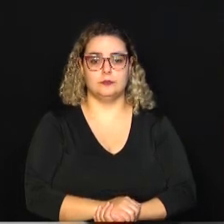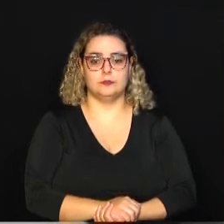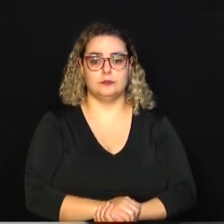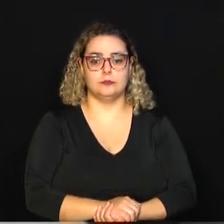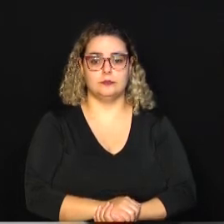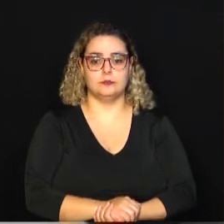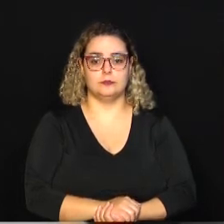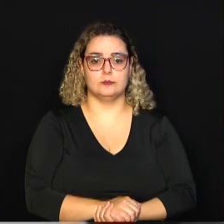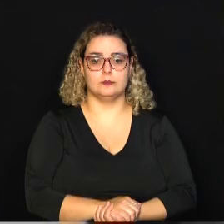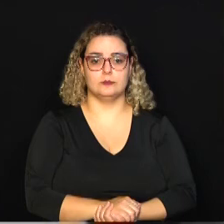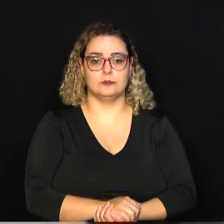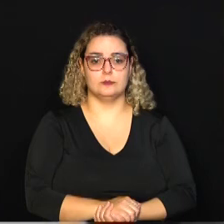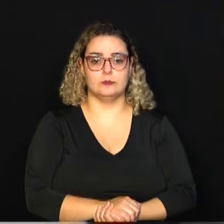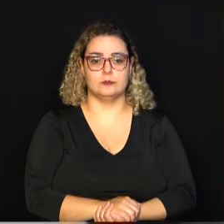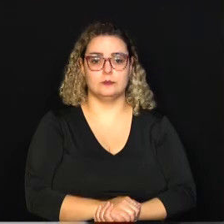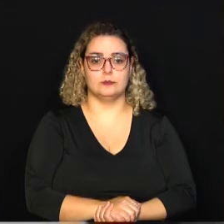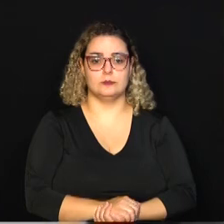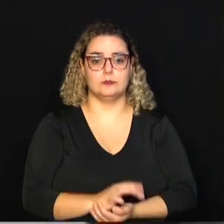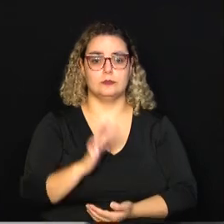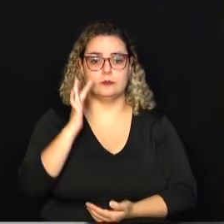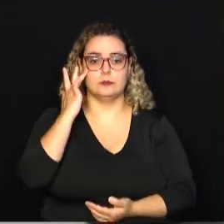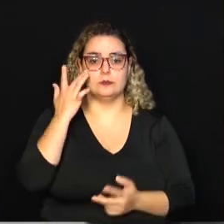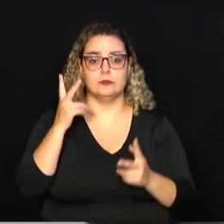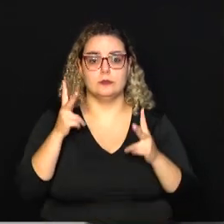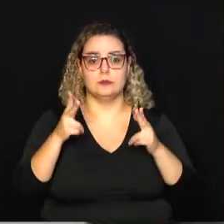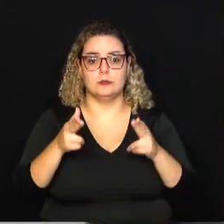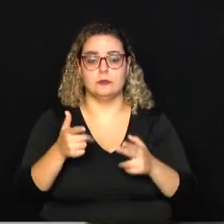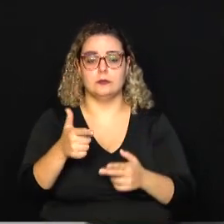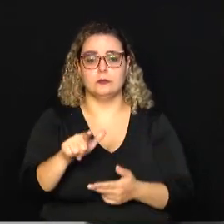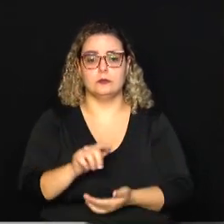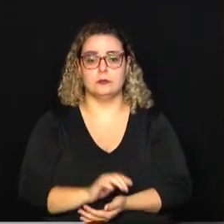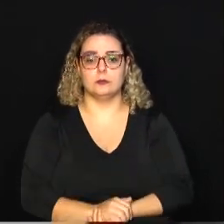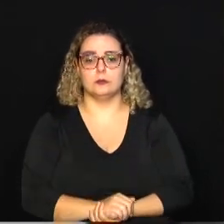Eu acho que o Pedro congelou novamente, né, pessoal?